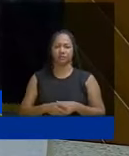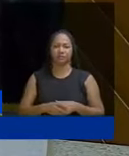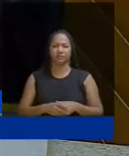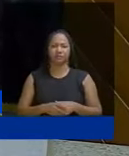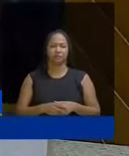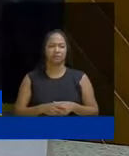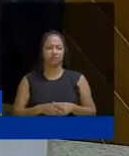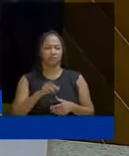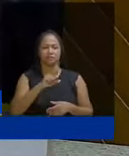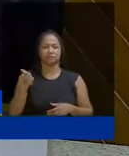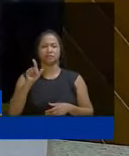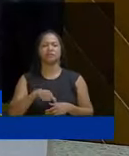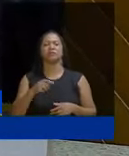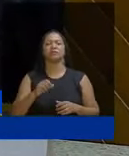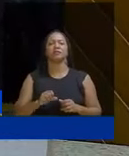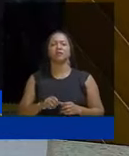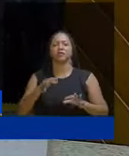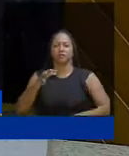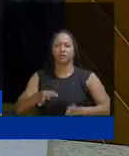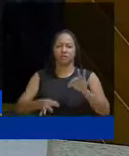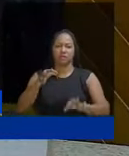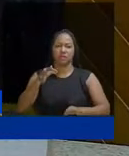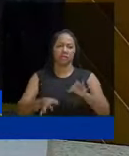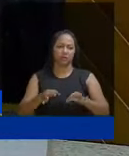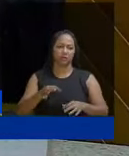Poder Judiciário.